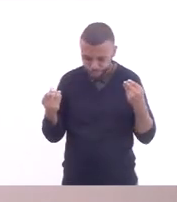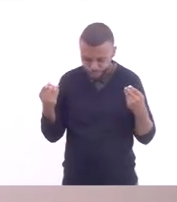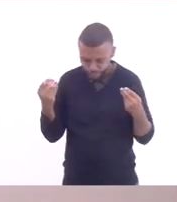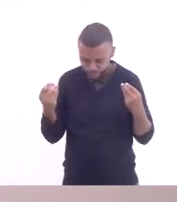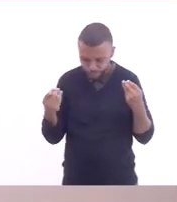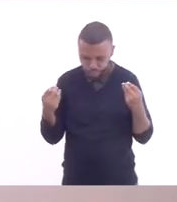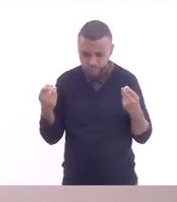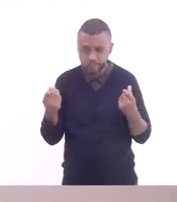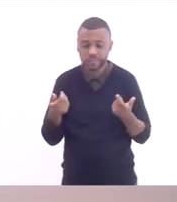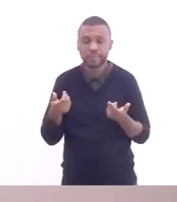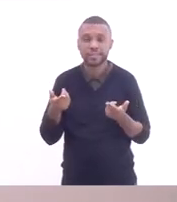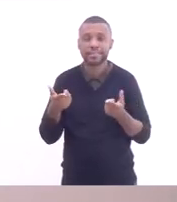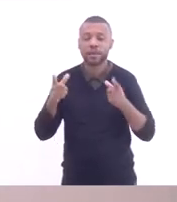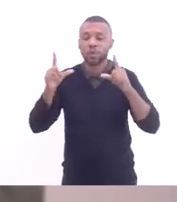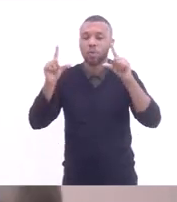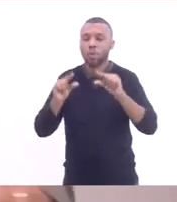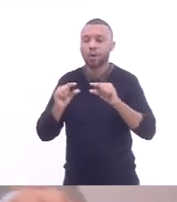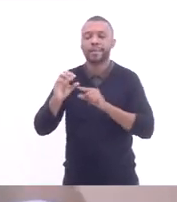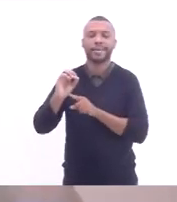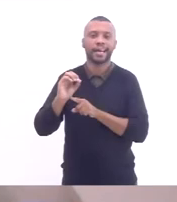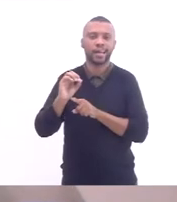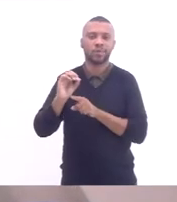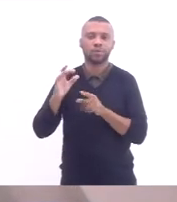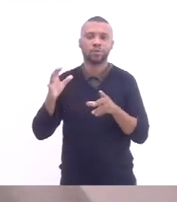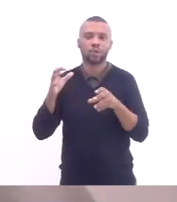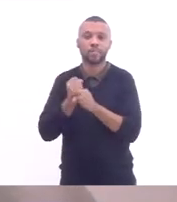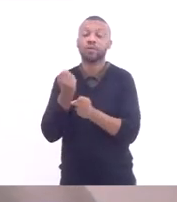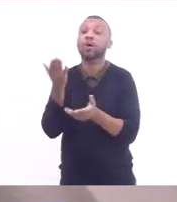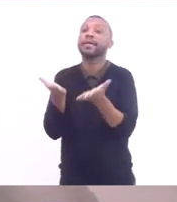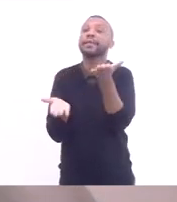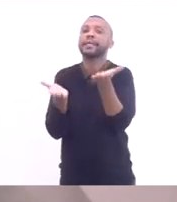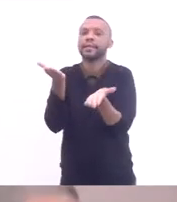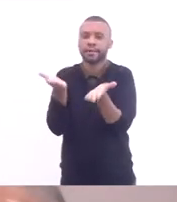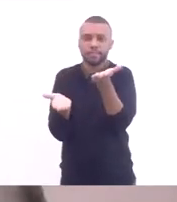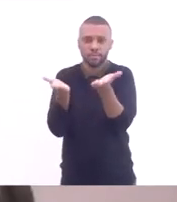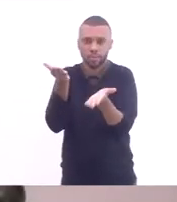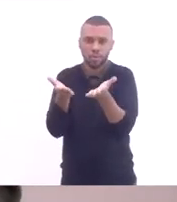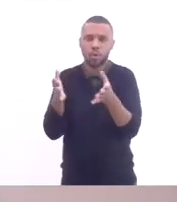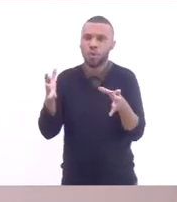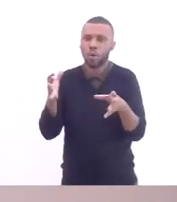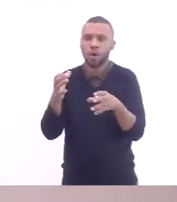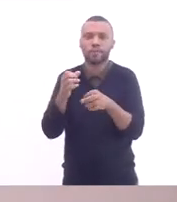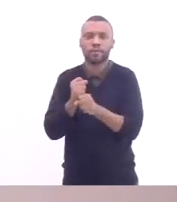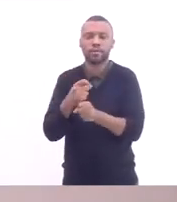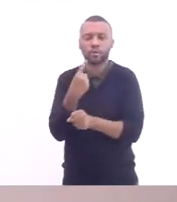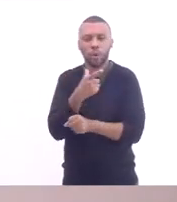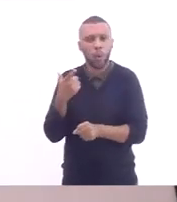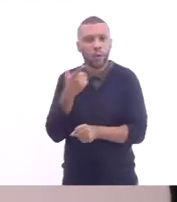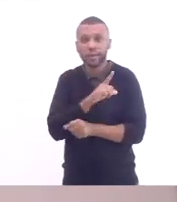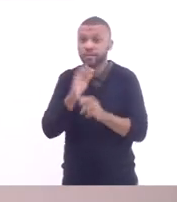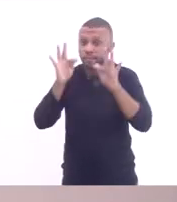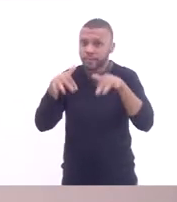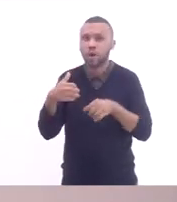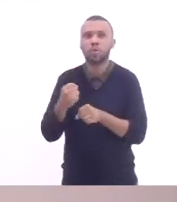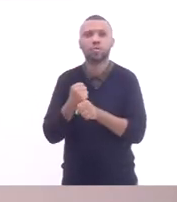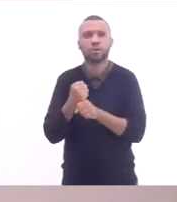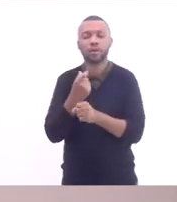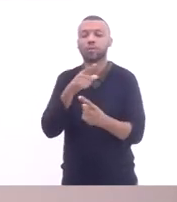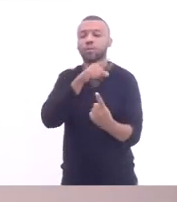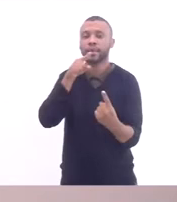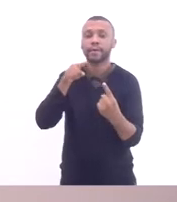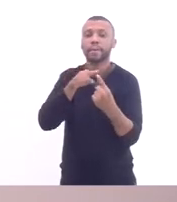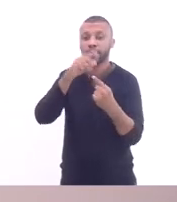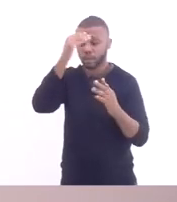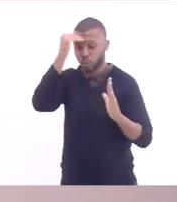ou seja, zero, né, do orçamento, equilíbrio orçamentário, que a gente possa chegar ao final do ano com essa meta